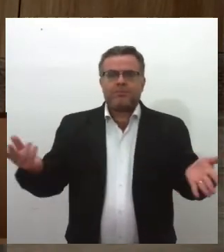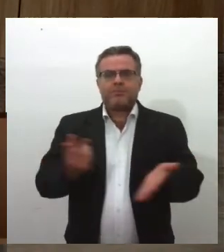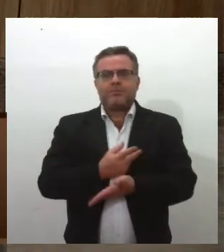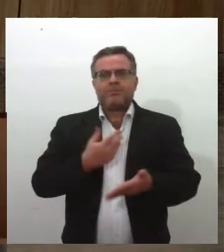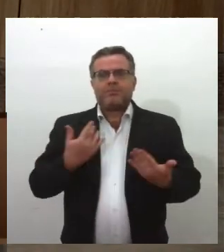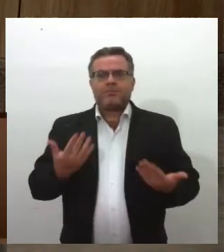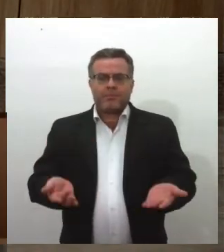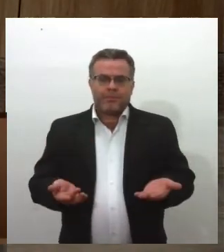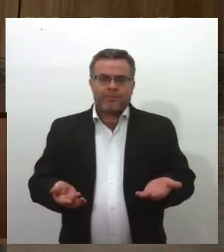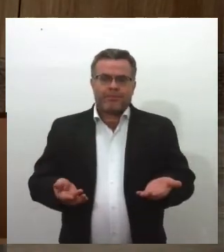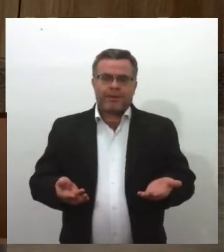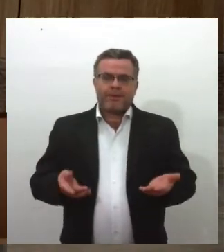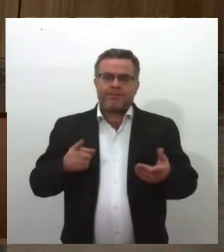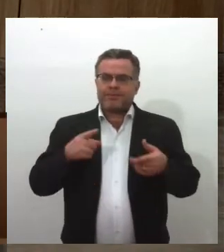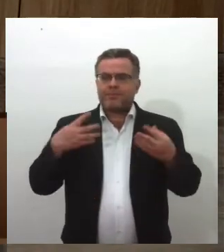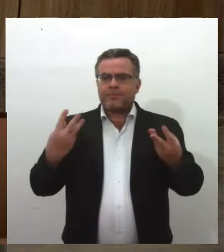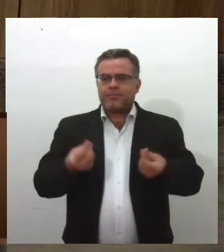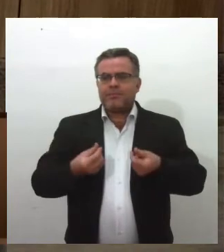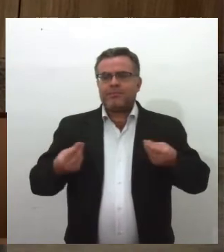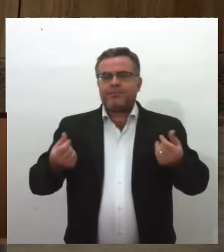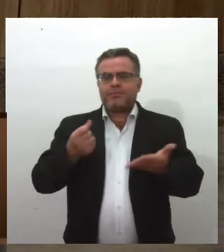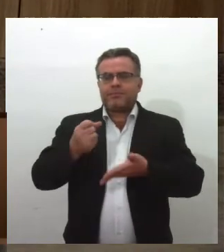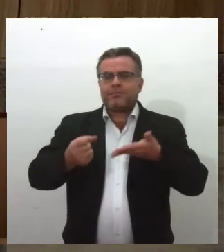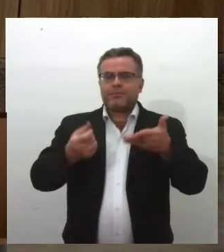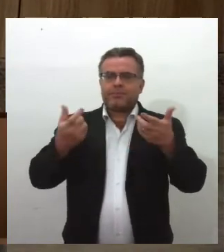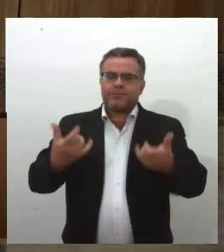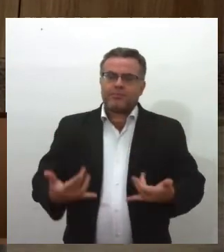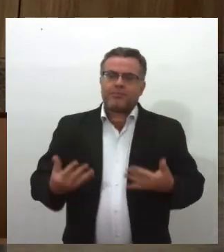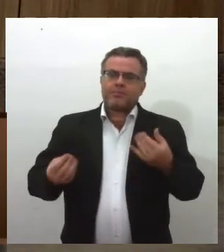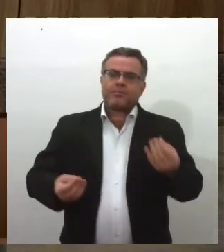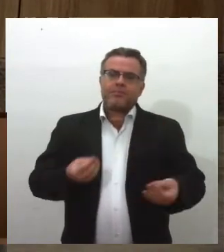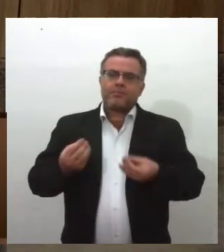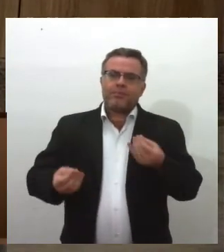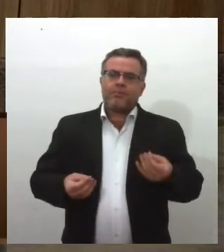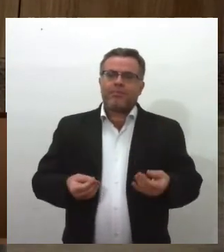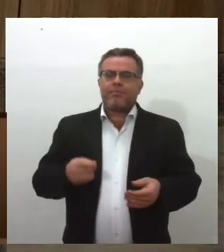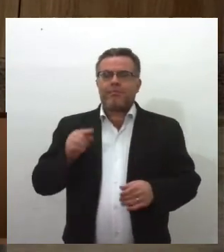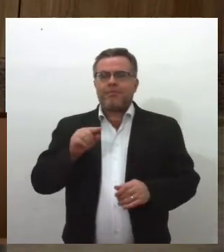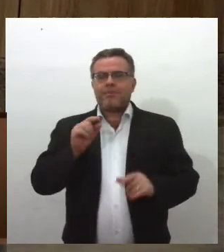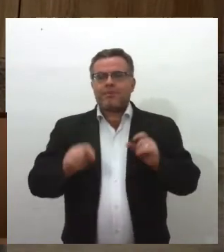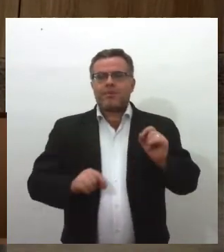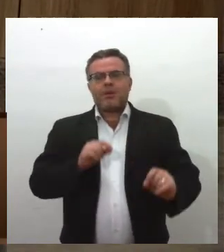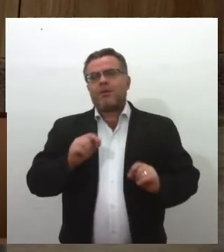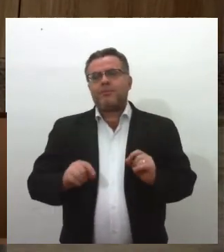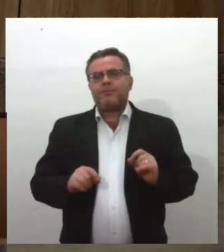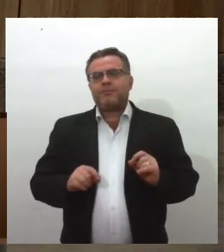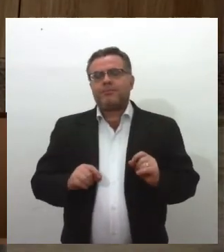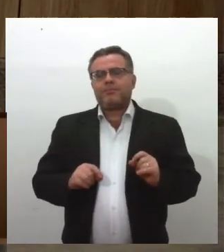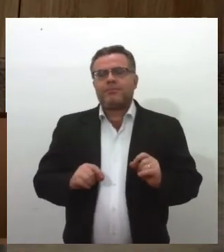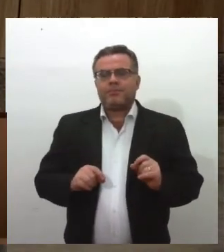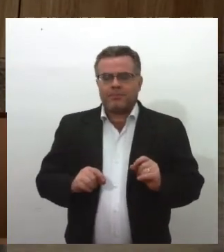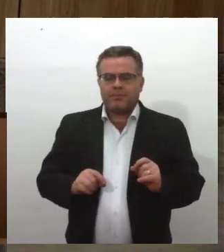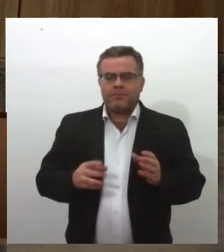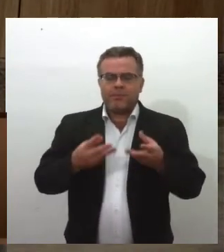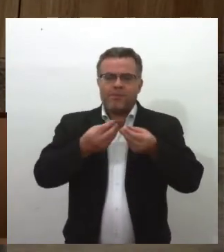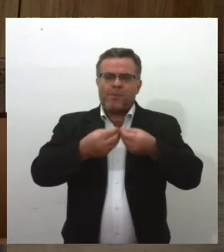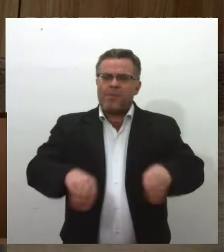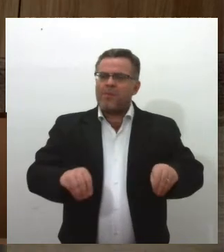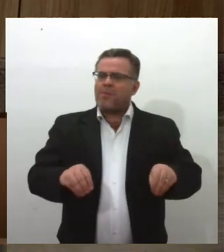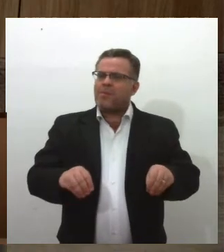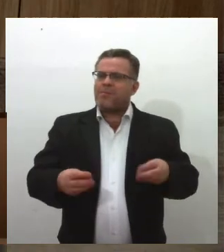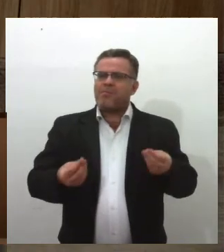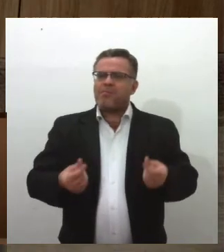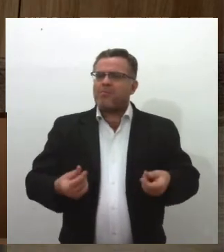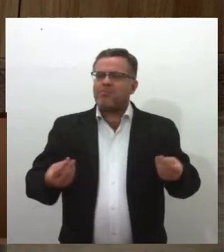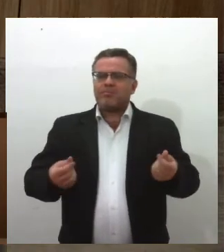muita propriedade e traz luz a quem está nos acompanhando, porque essa é uma questão muito, muito precária ainda, né,